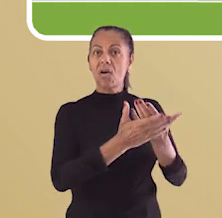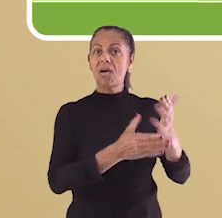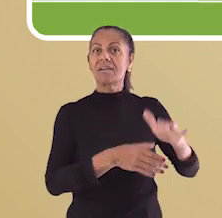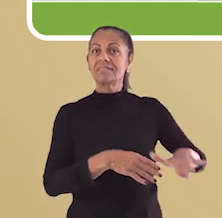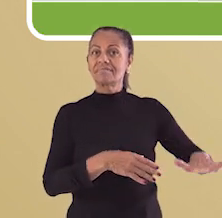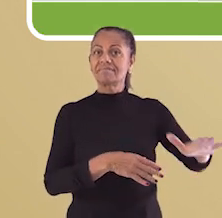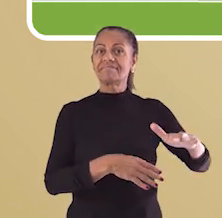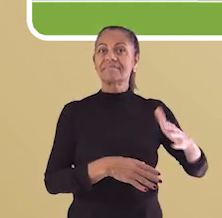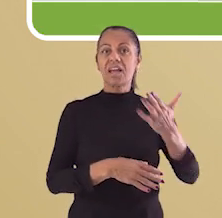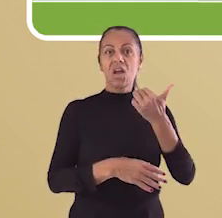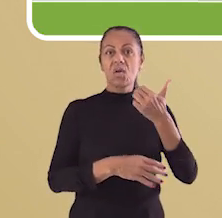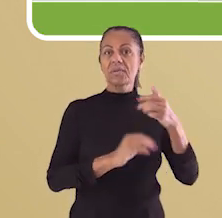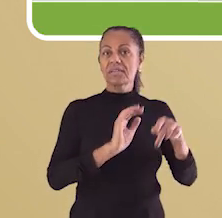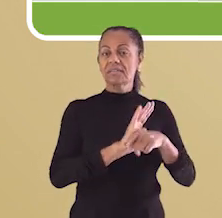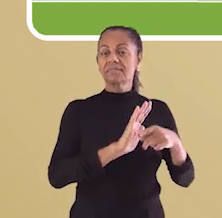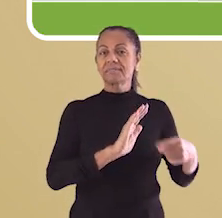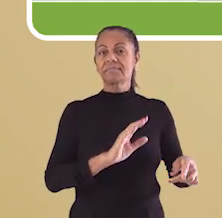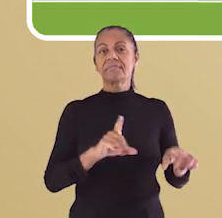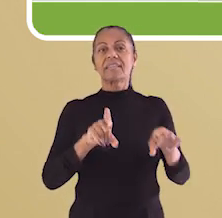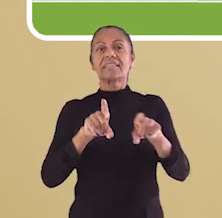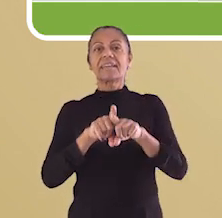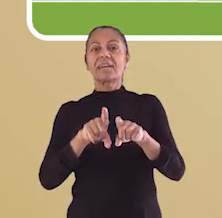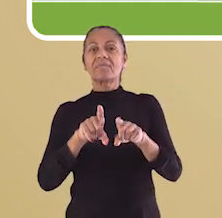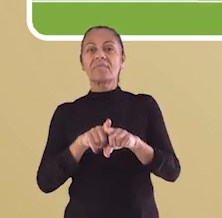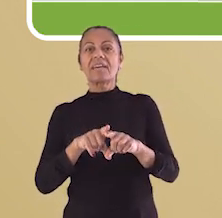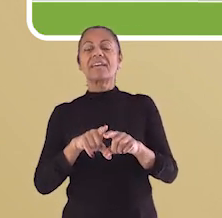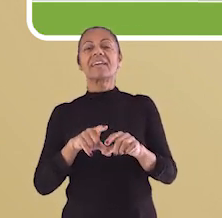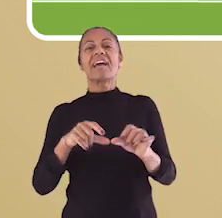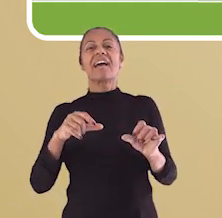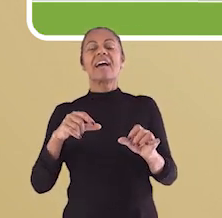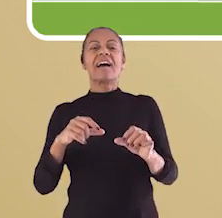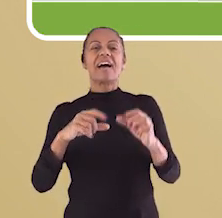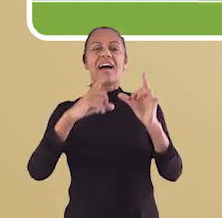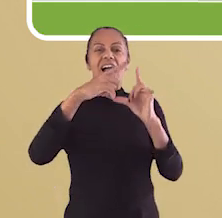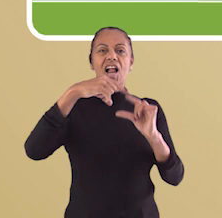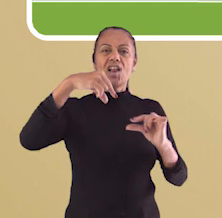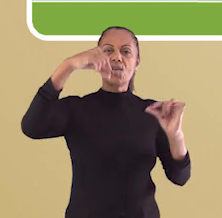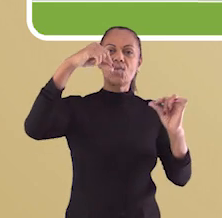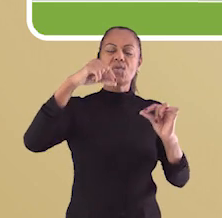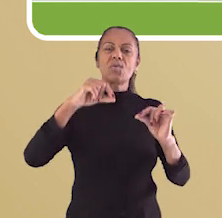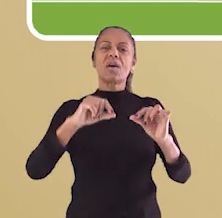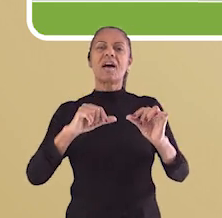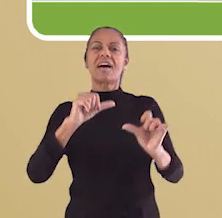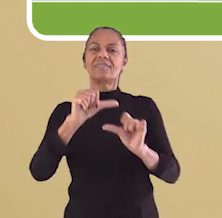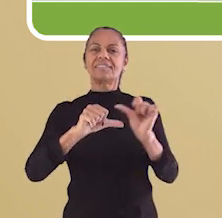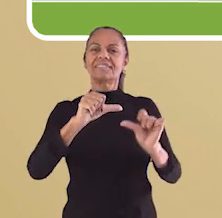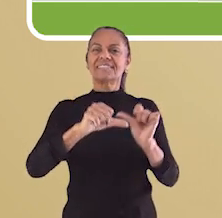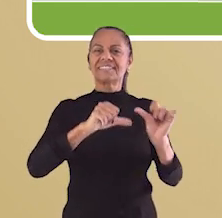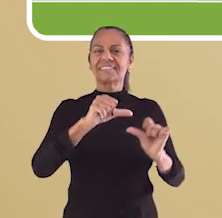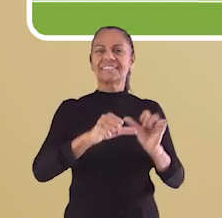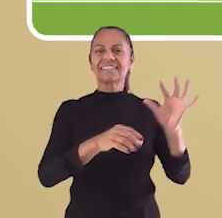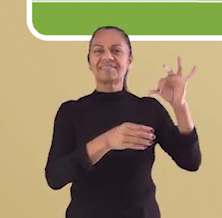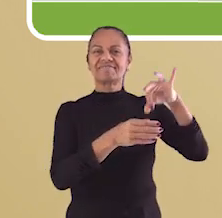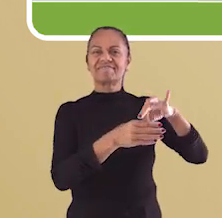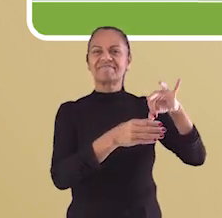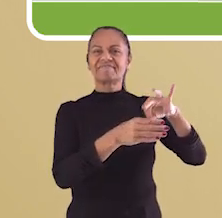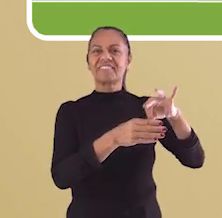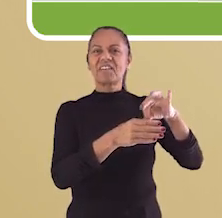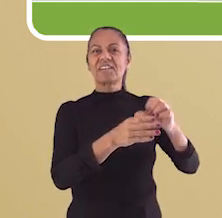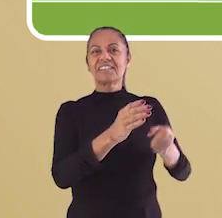escolar, e, além disso, também aprendemos sobre as fases da lua em relação às